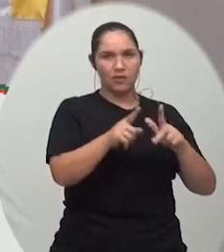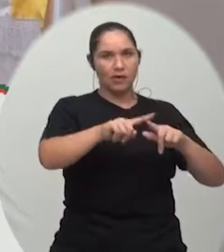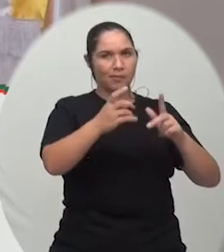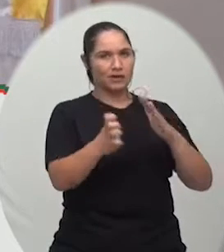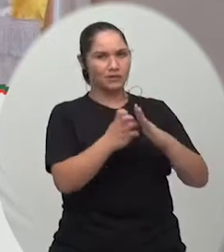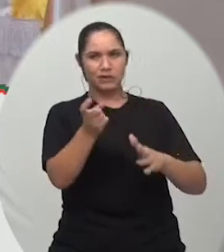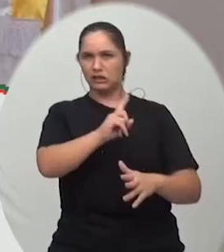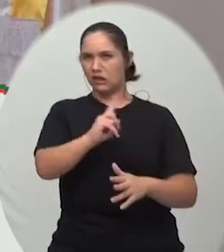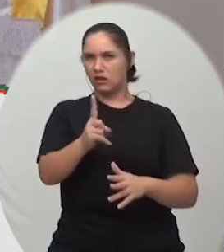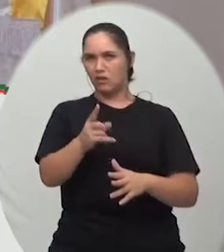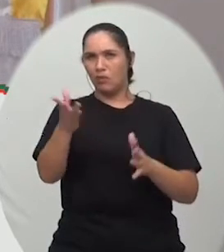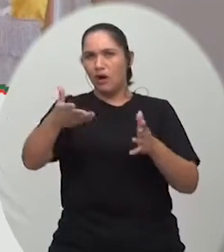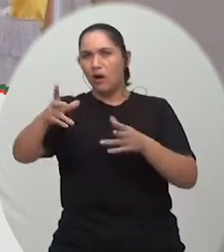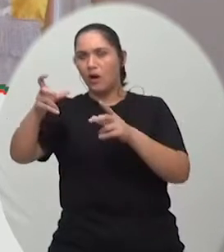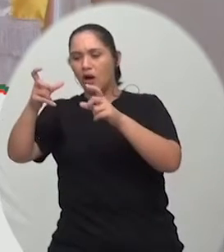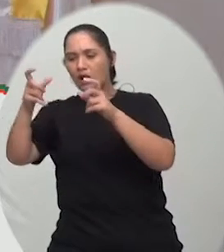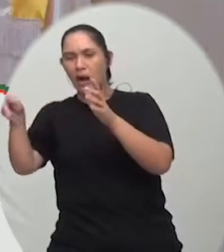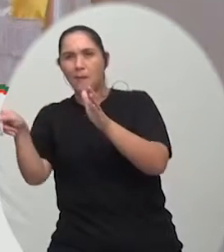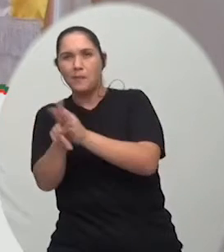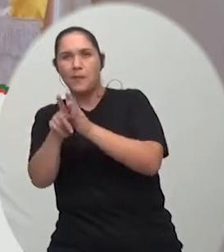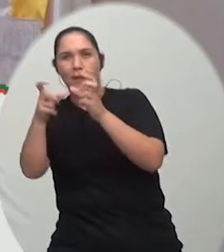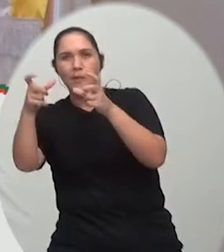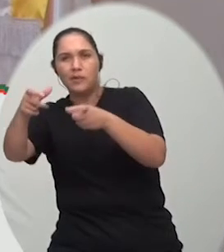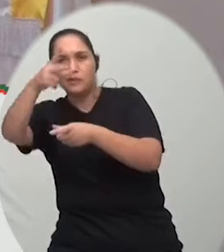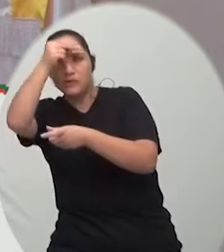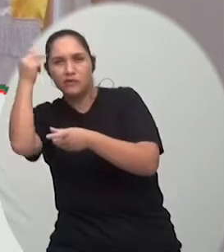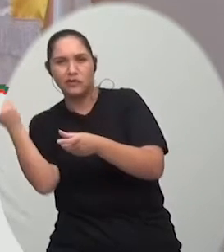Isso é rasgar dinheiro do contribuinte.